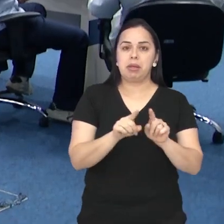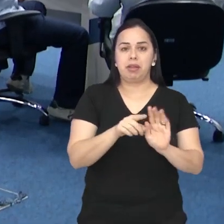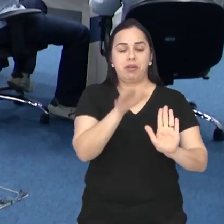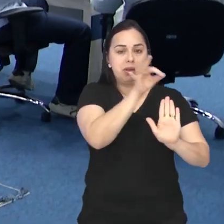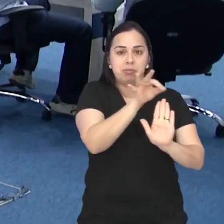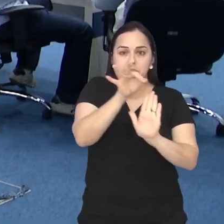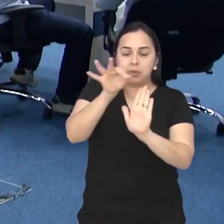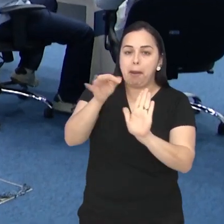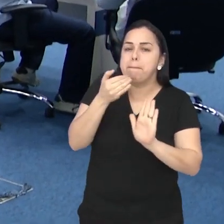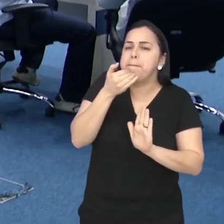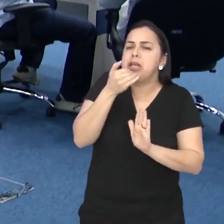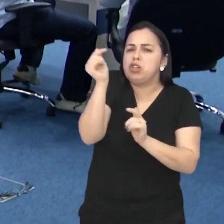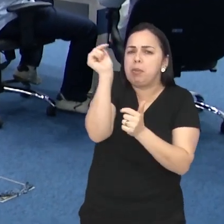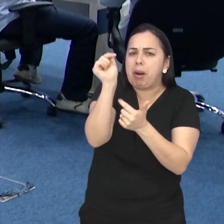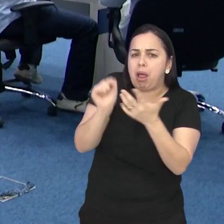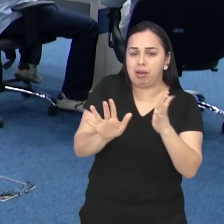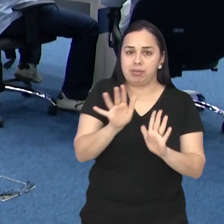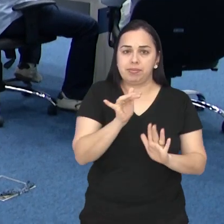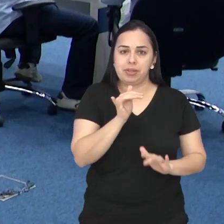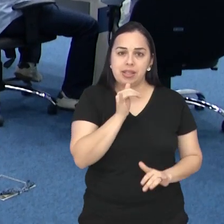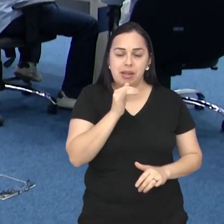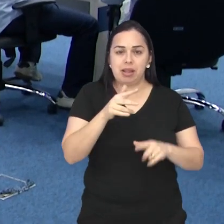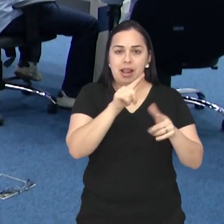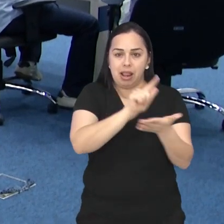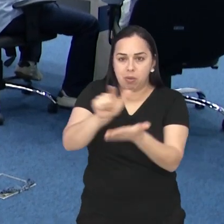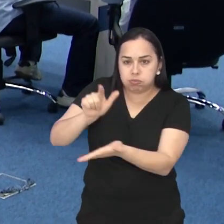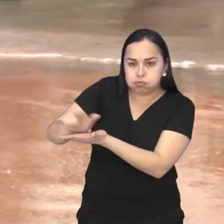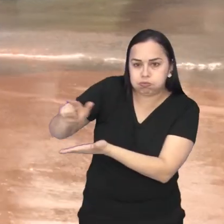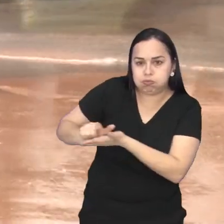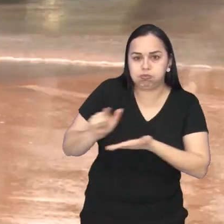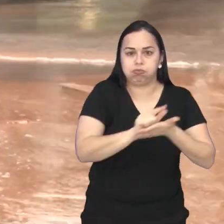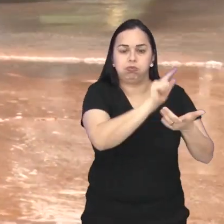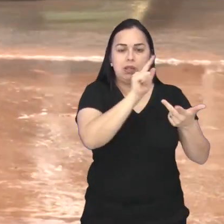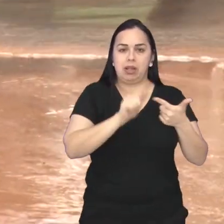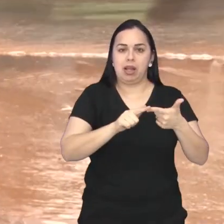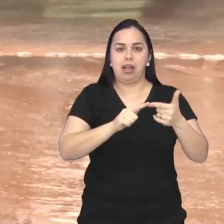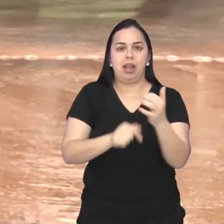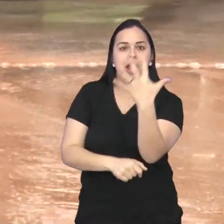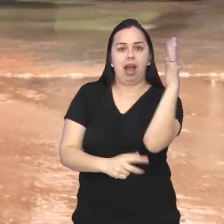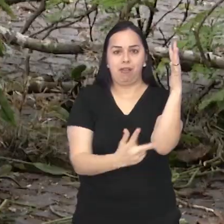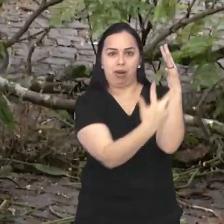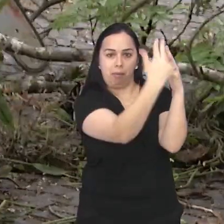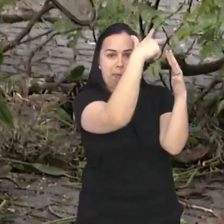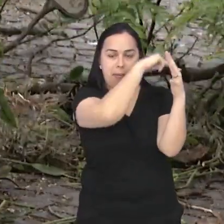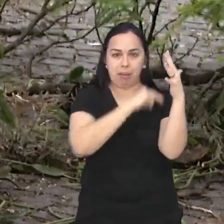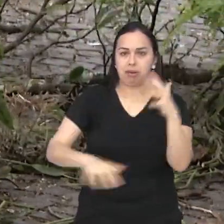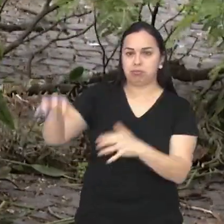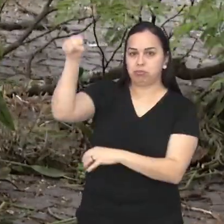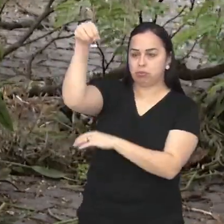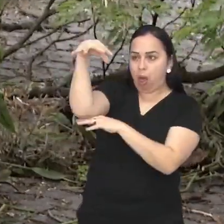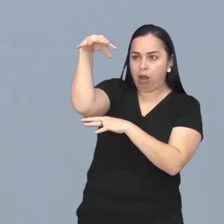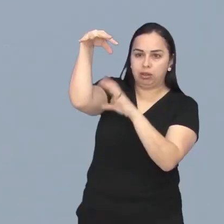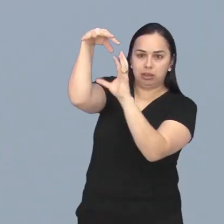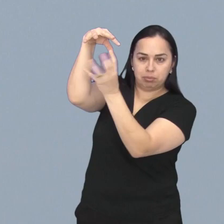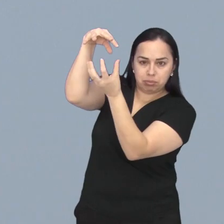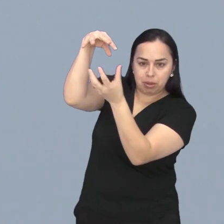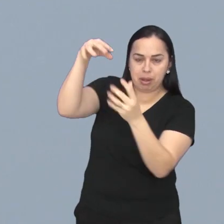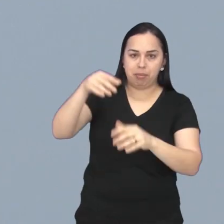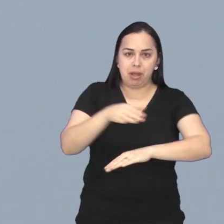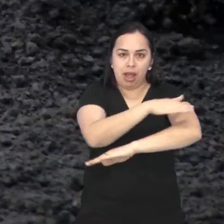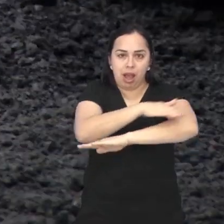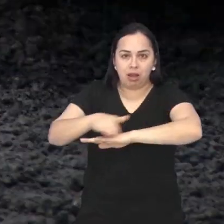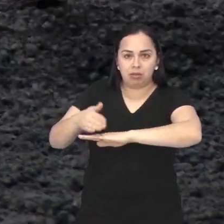estavam requerimentos e indicações com pedidos diversos, como manutenção em espaços públicos, podas de árvores, troca